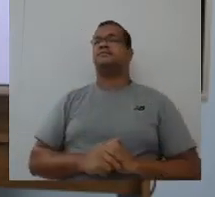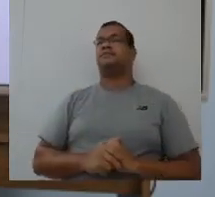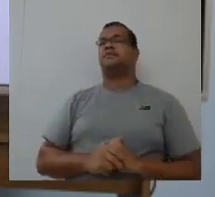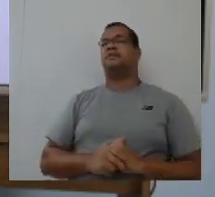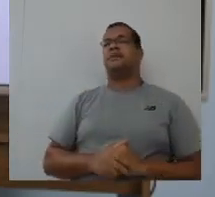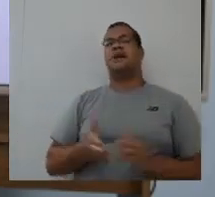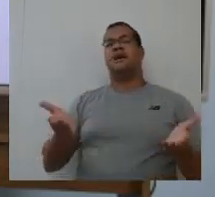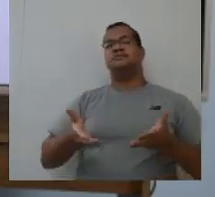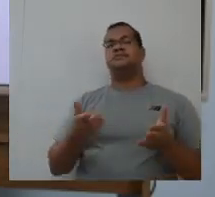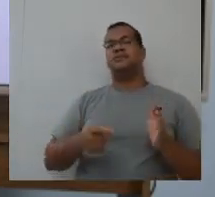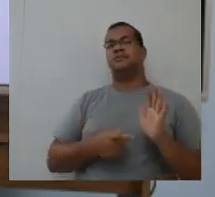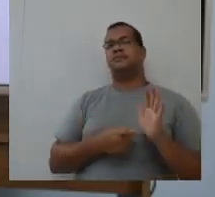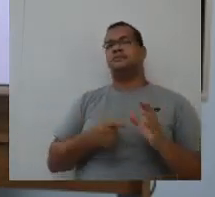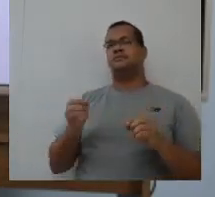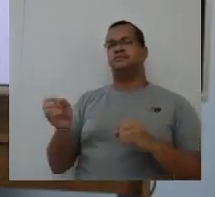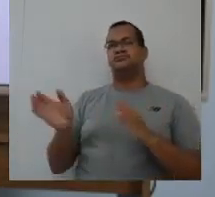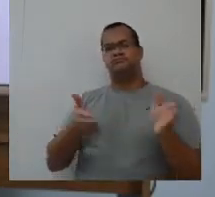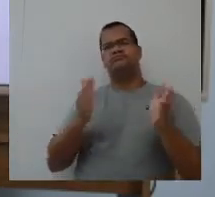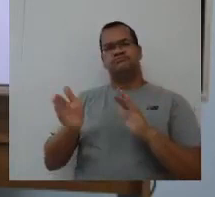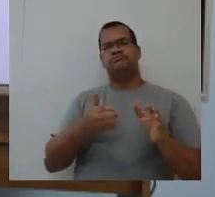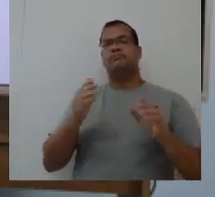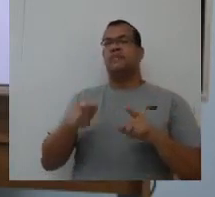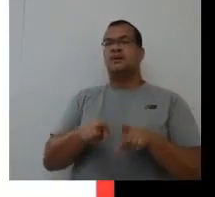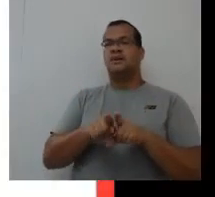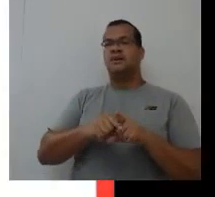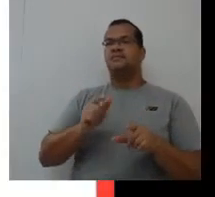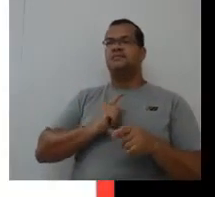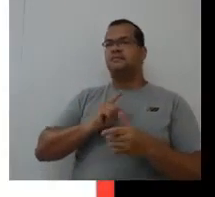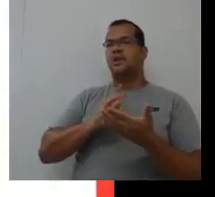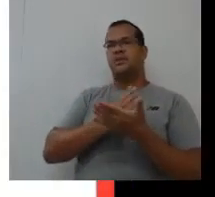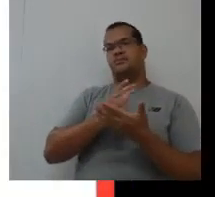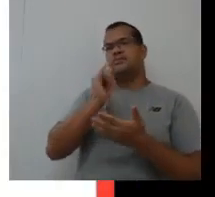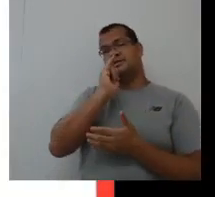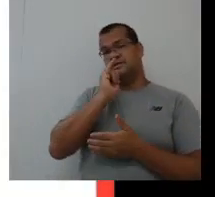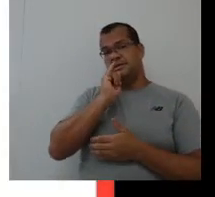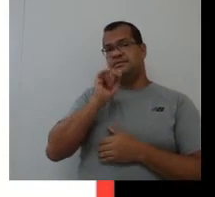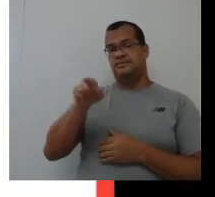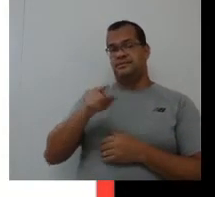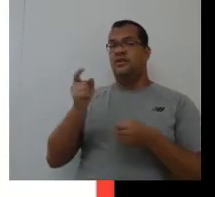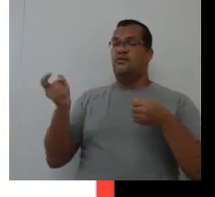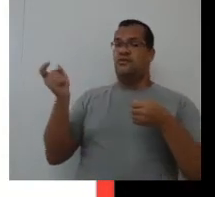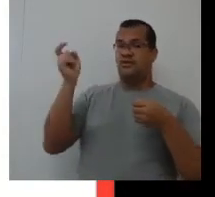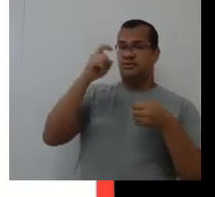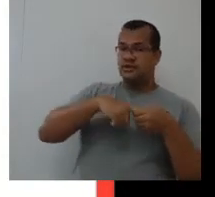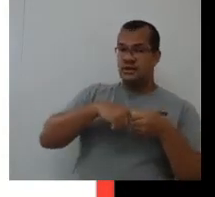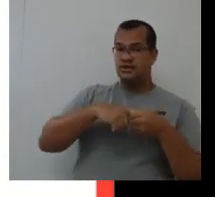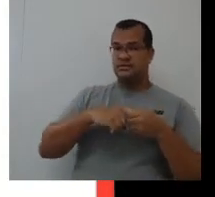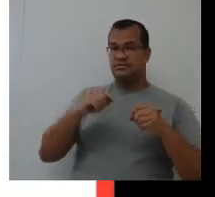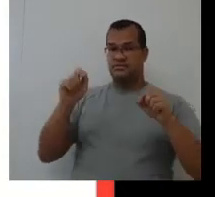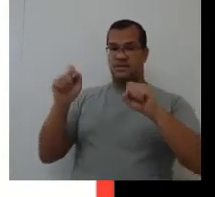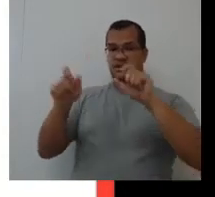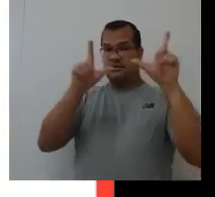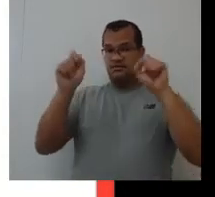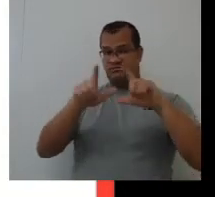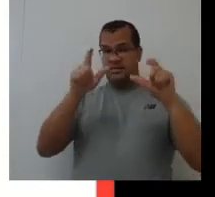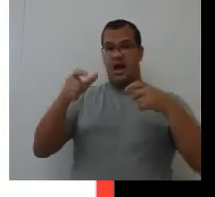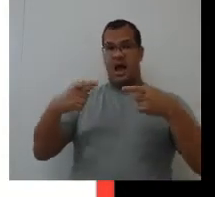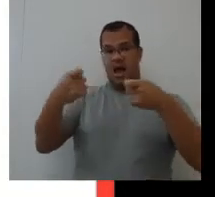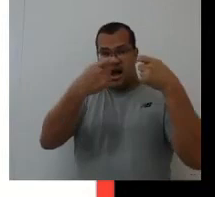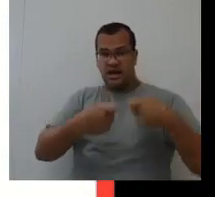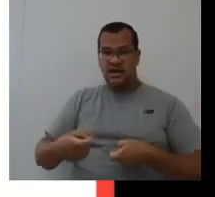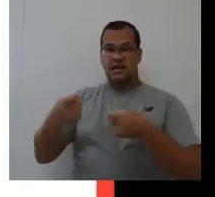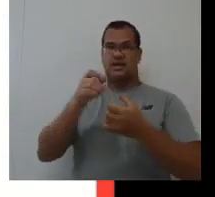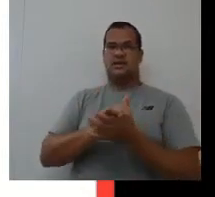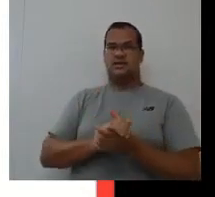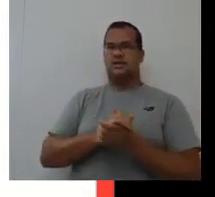passar aqui, aí eu trago aqui alguns elementos. Por exemplo, voltando para vocês aquelas imagens da guerra. Então, a